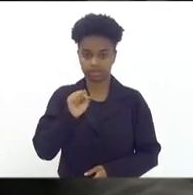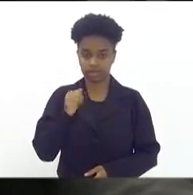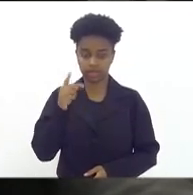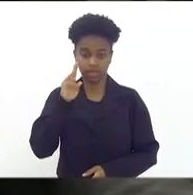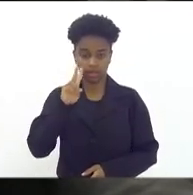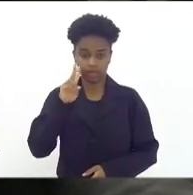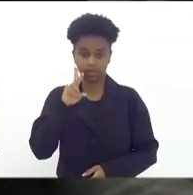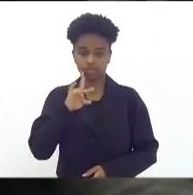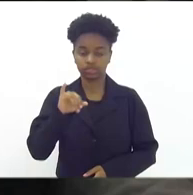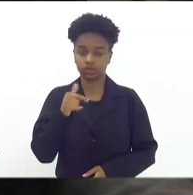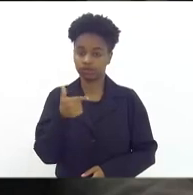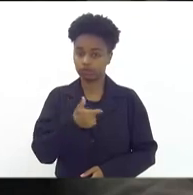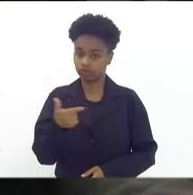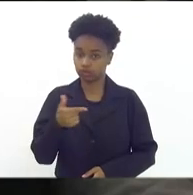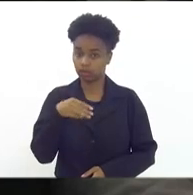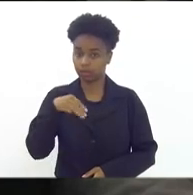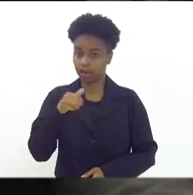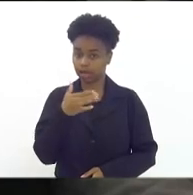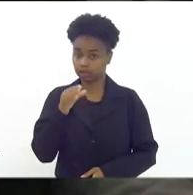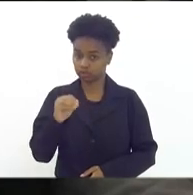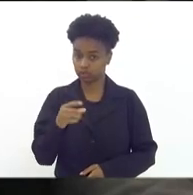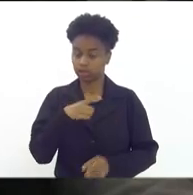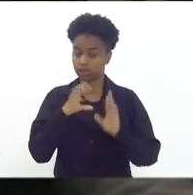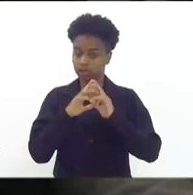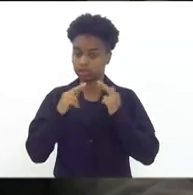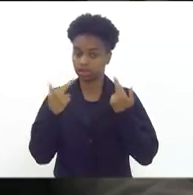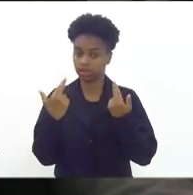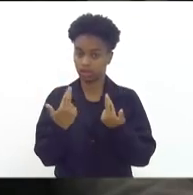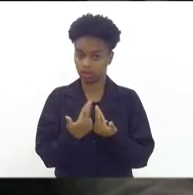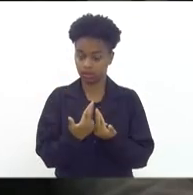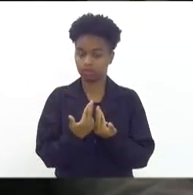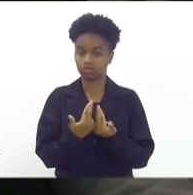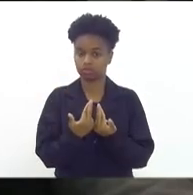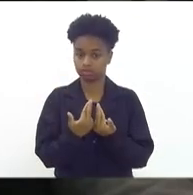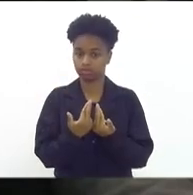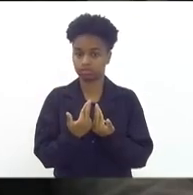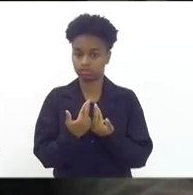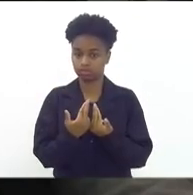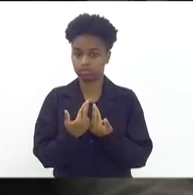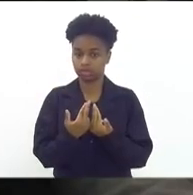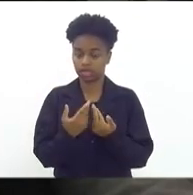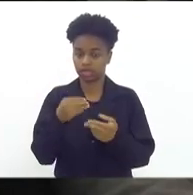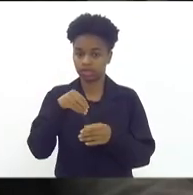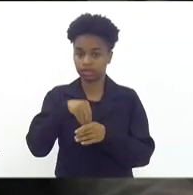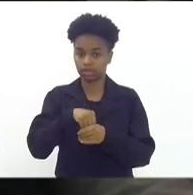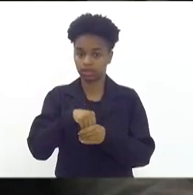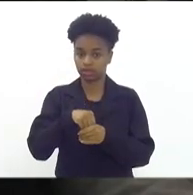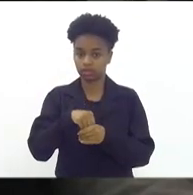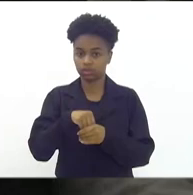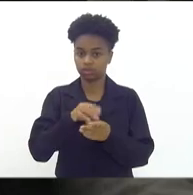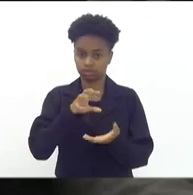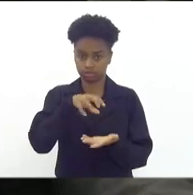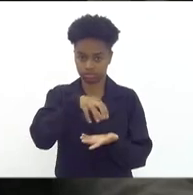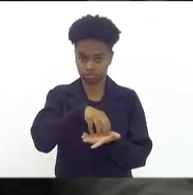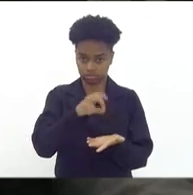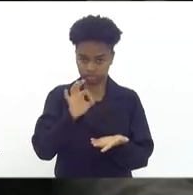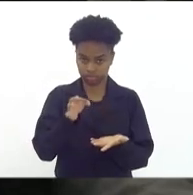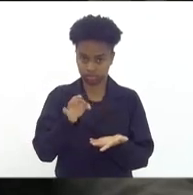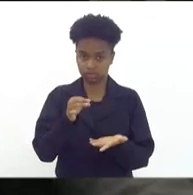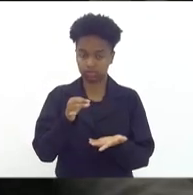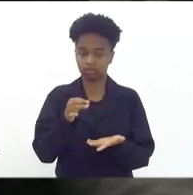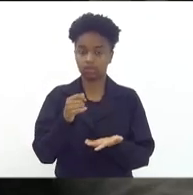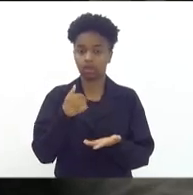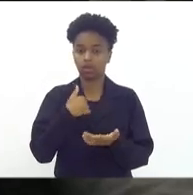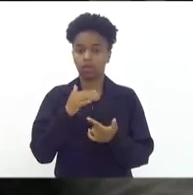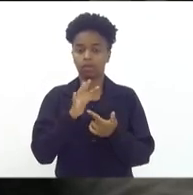dia 22 de Março nós tivemos uma reunião dentro da da da agência eu levei